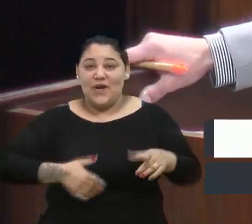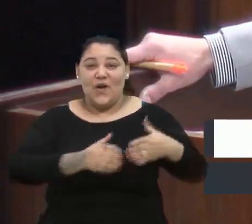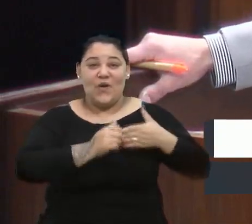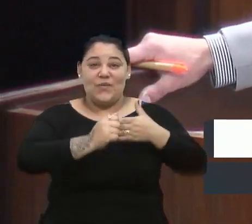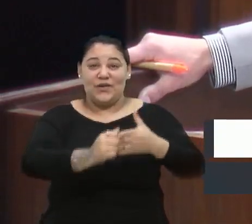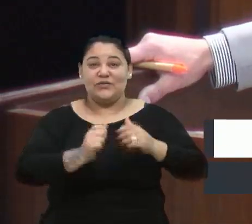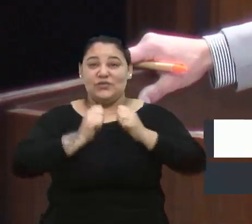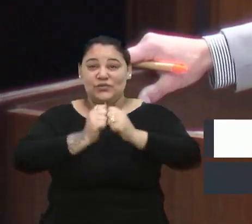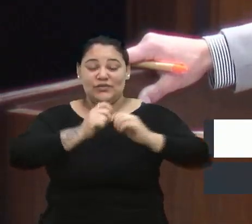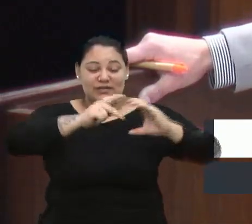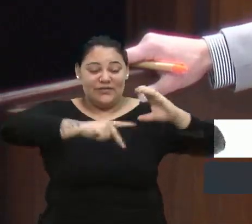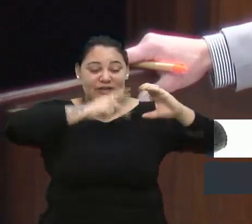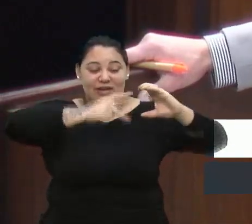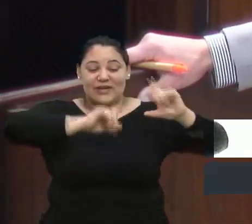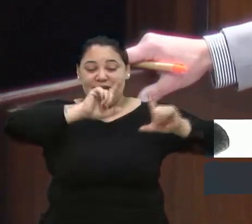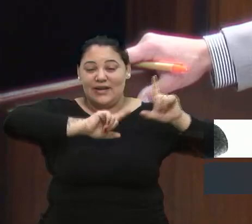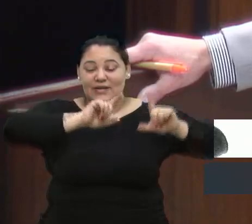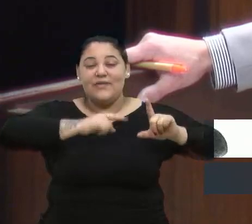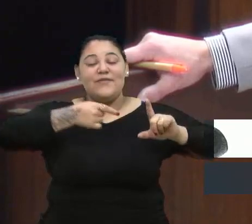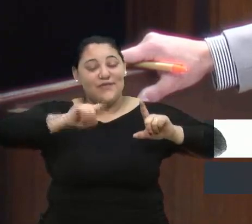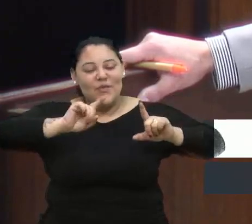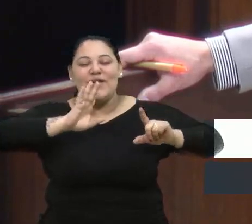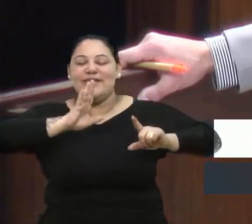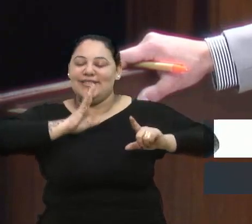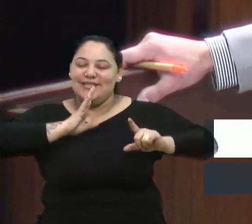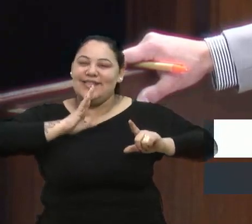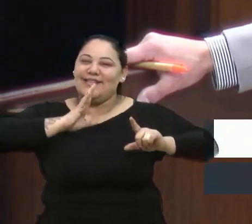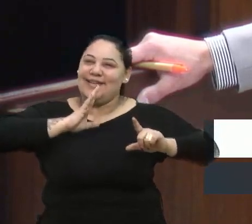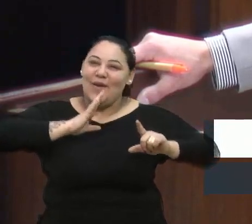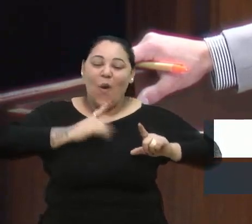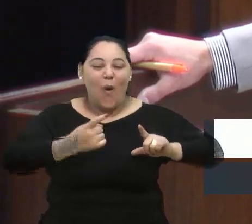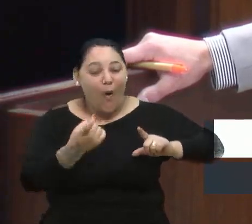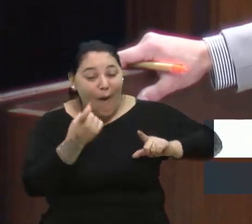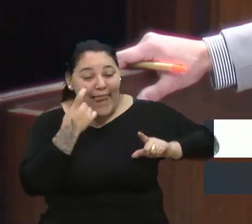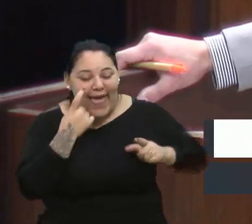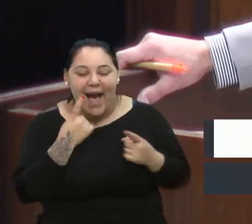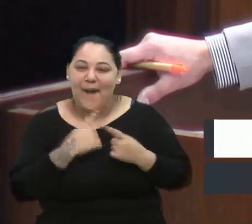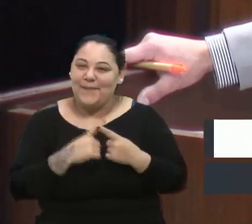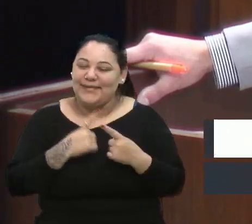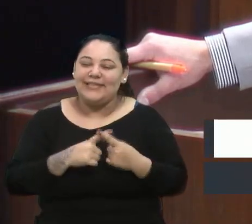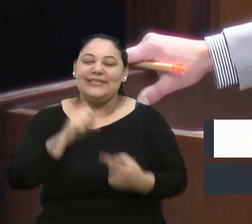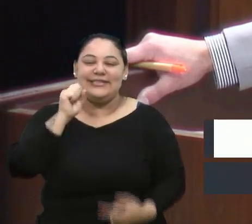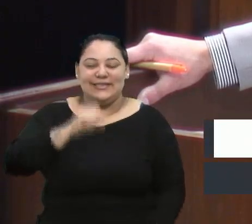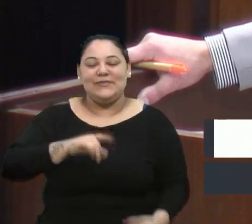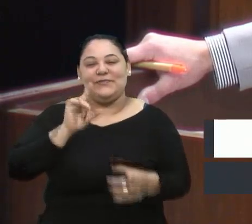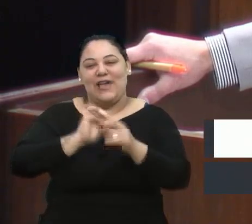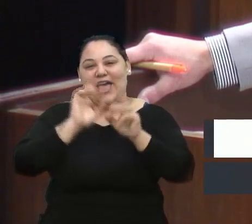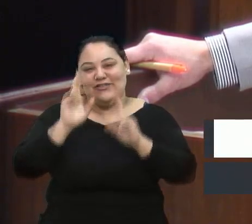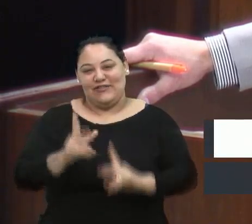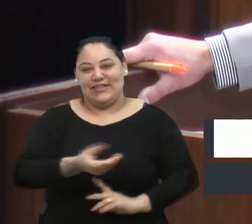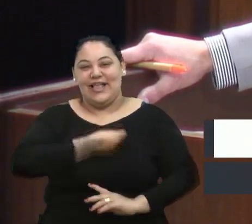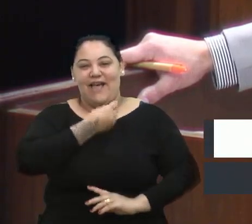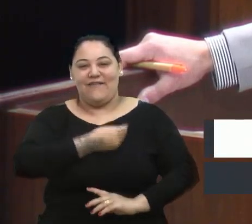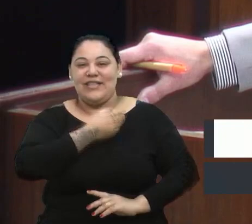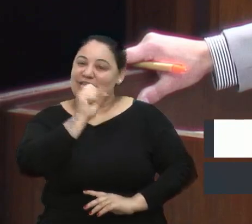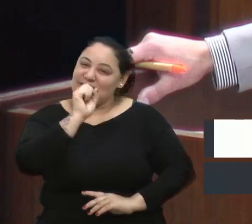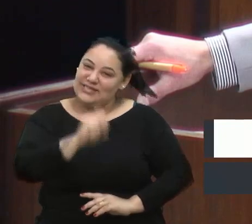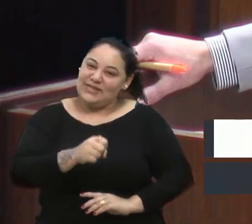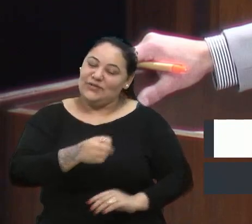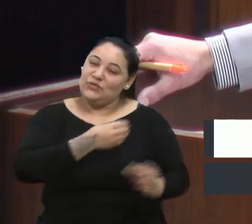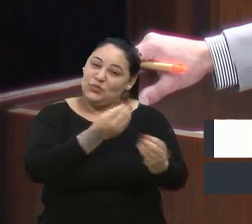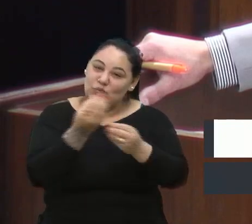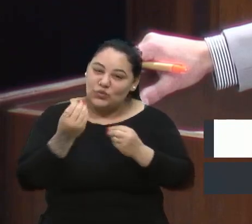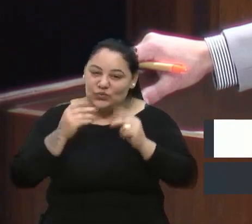TV Câmara, vão conhecer, vão prestigiar, porque ali sim se faz a diferença na vida de muitas pessoas